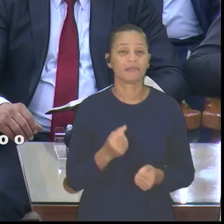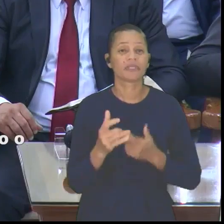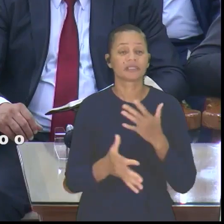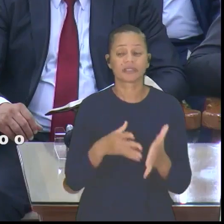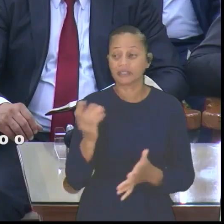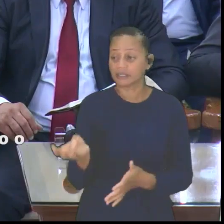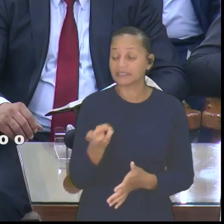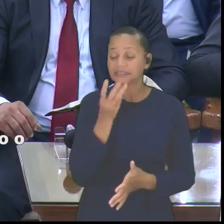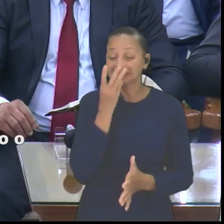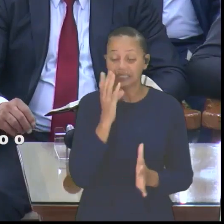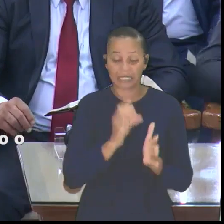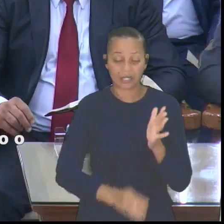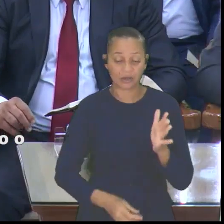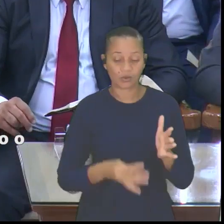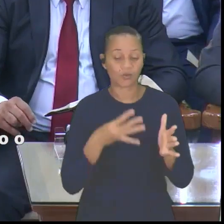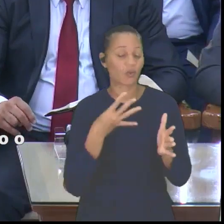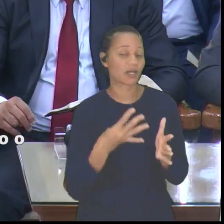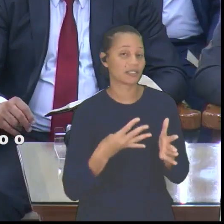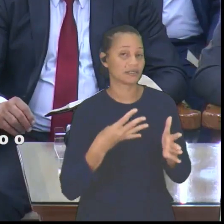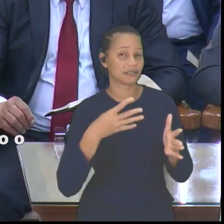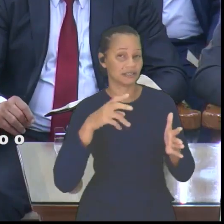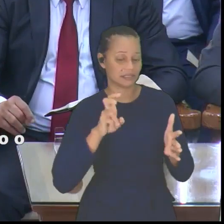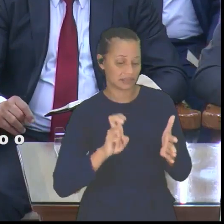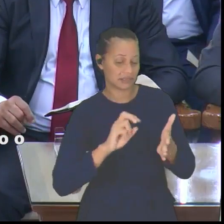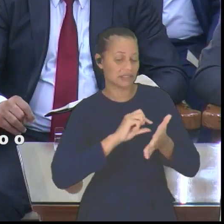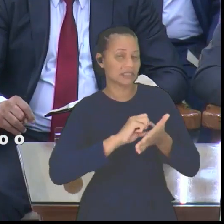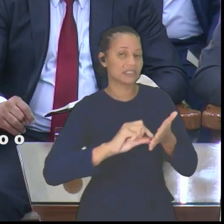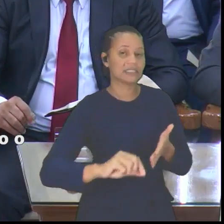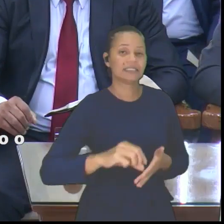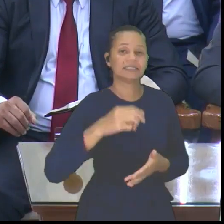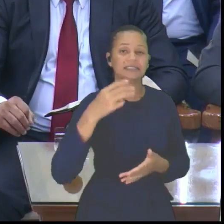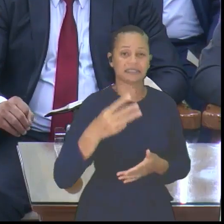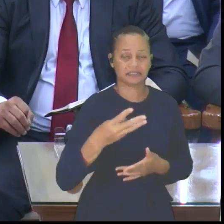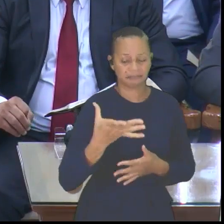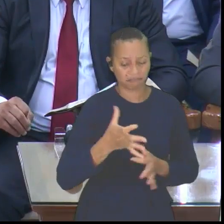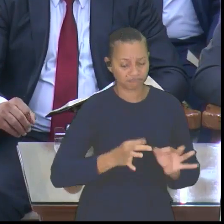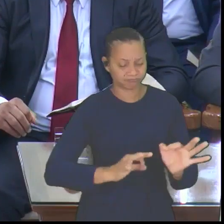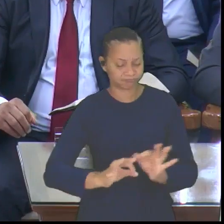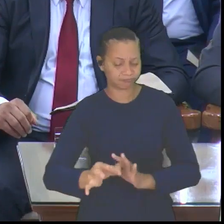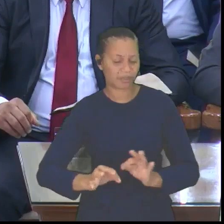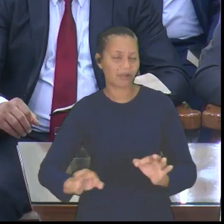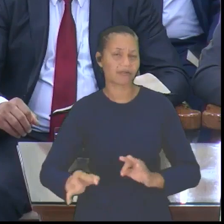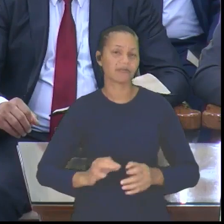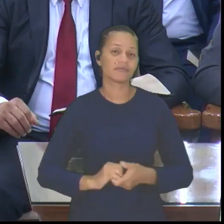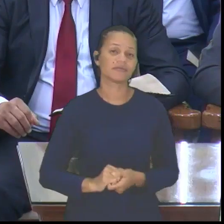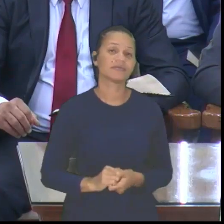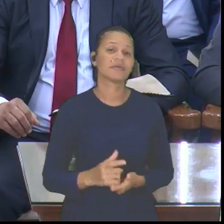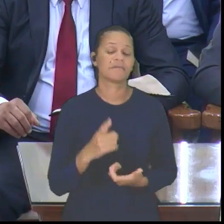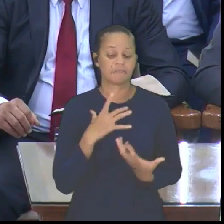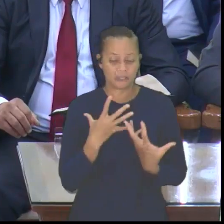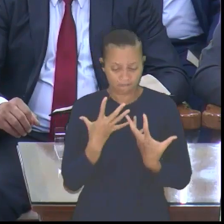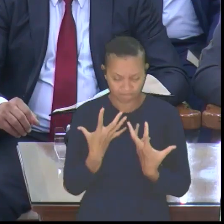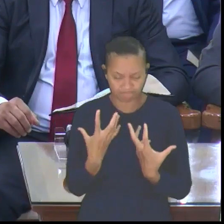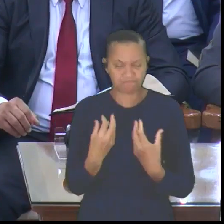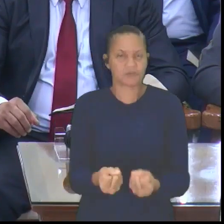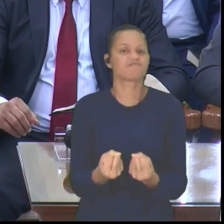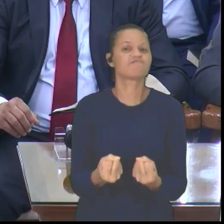Isaías 45:3. Isaías 45:3. Se prepare para tomar